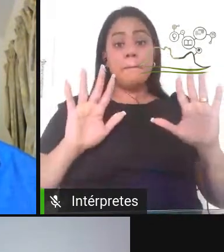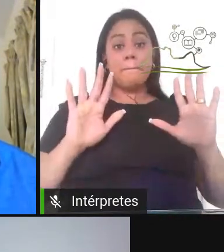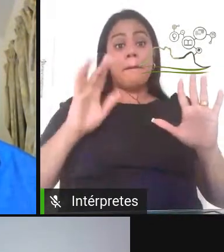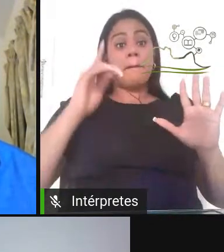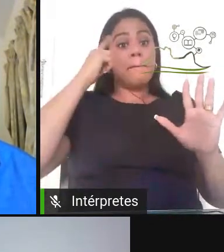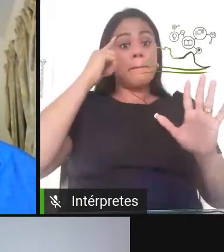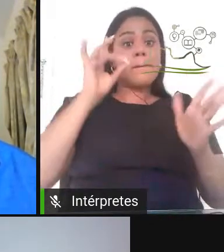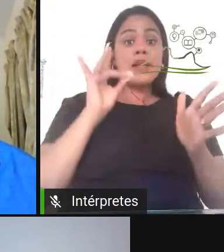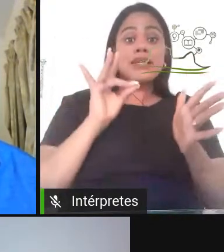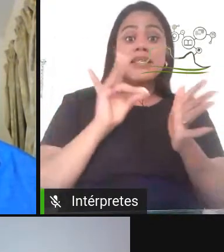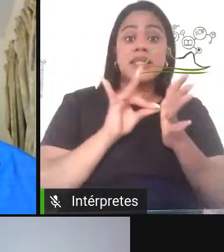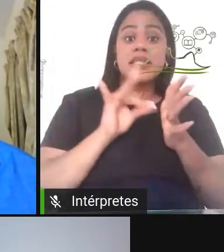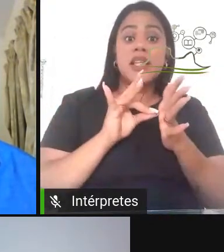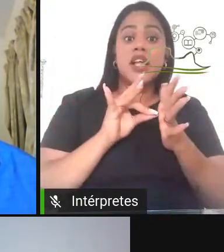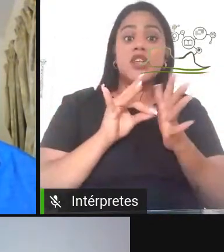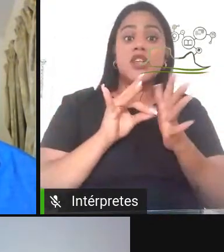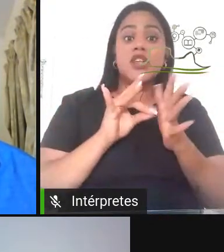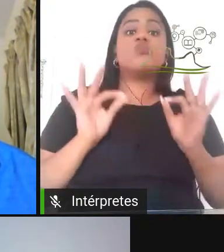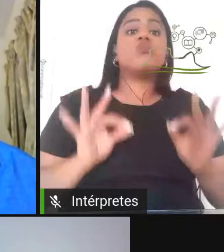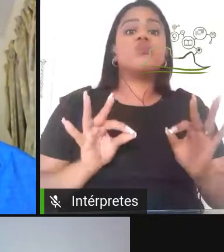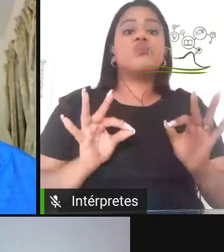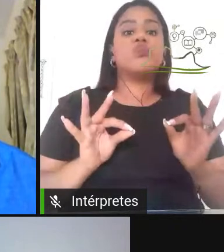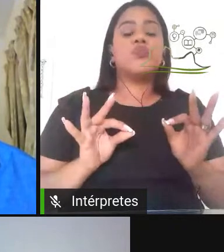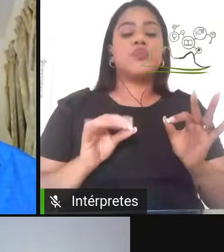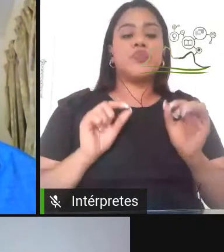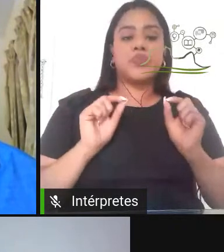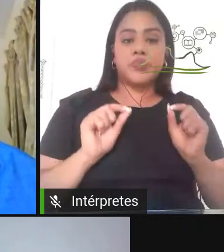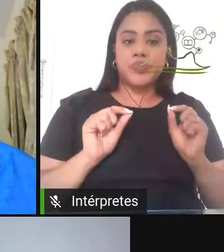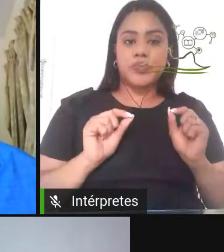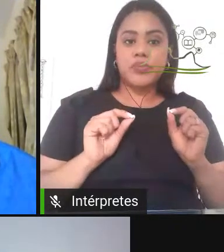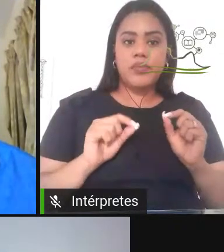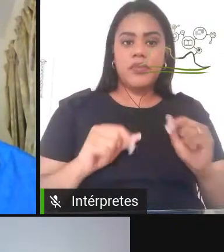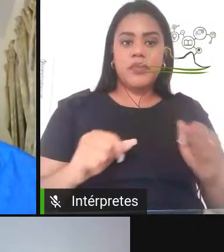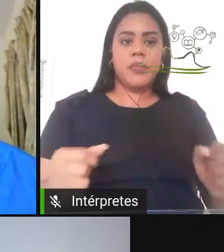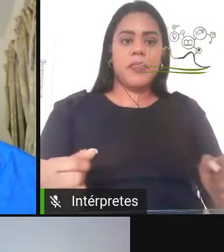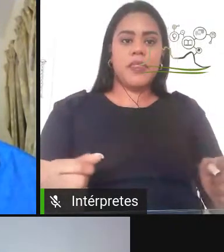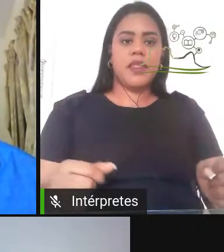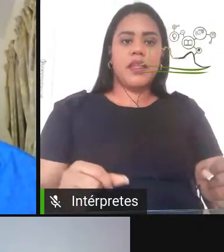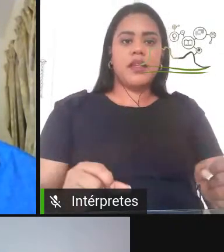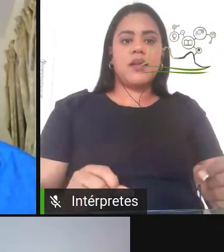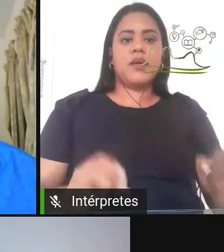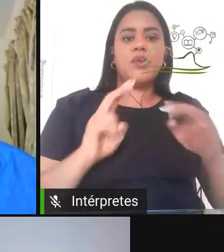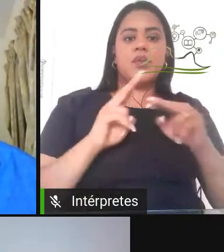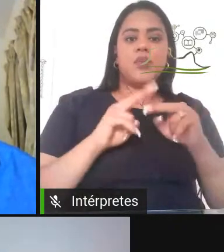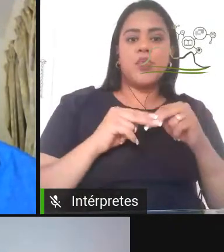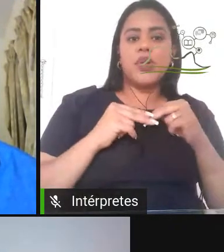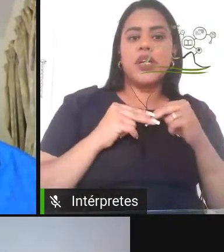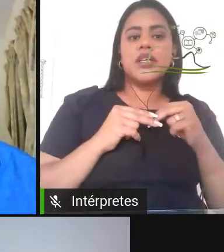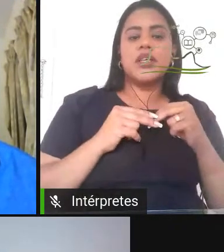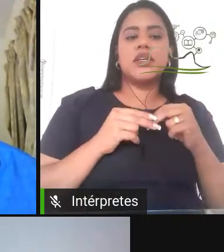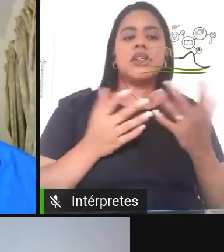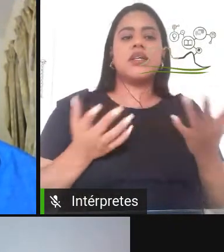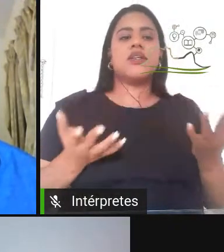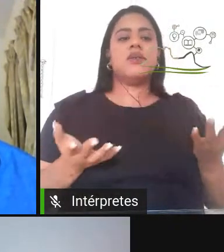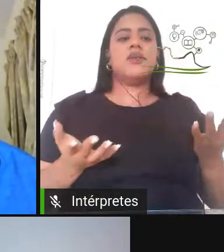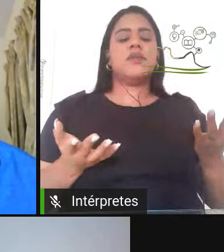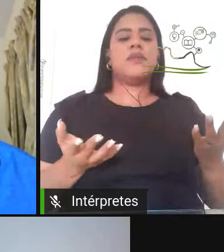concretas em que se vive. Se calhar por isso, como tu dizes, é que, enfim, as minhas